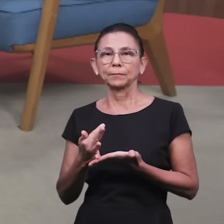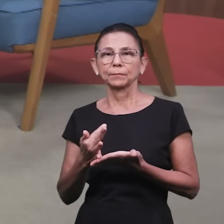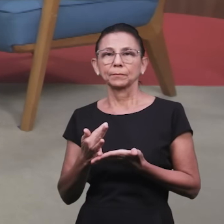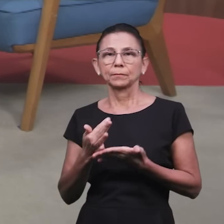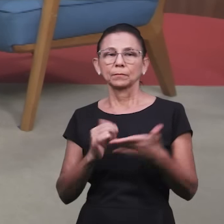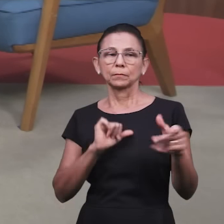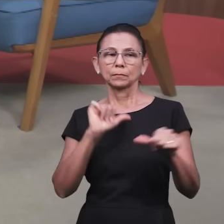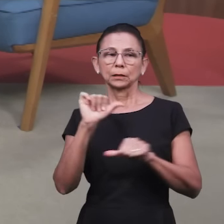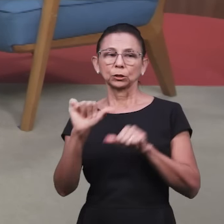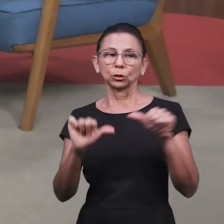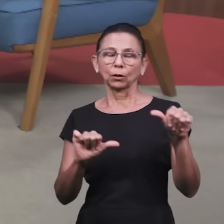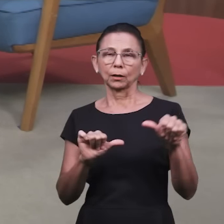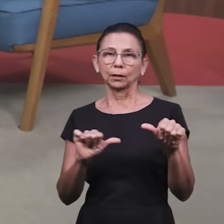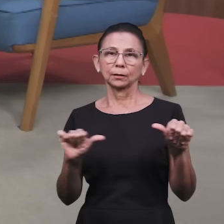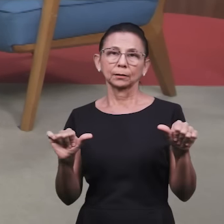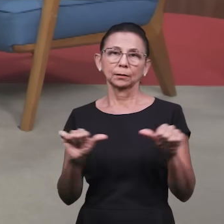dizer,